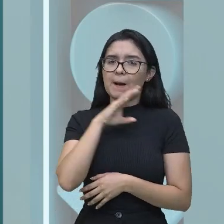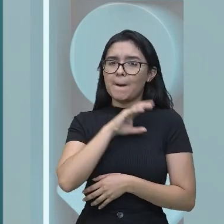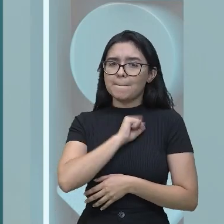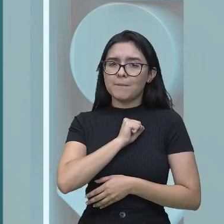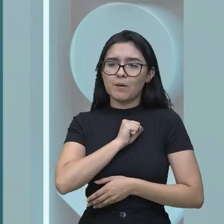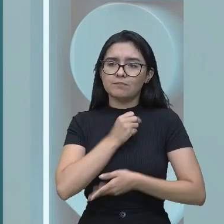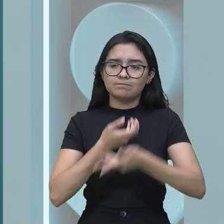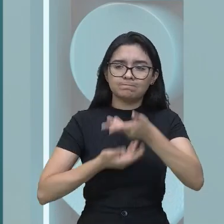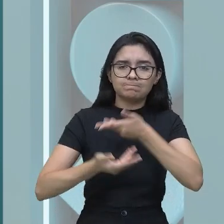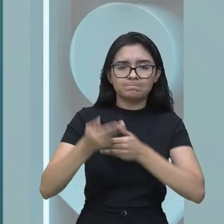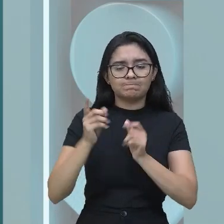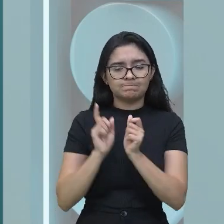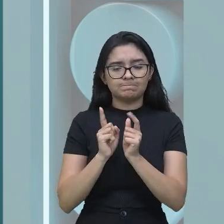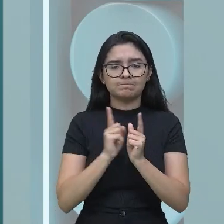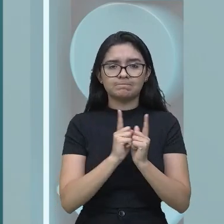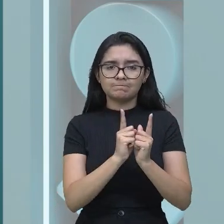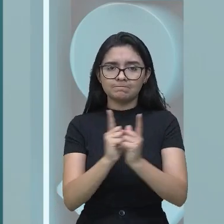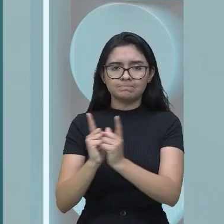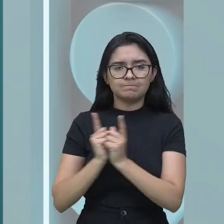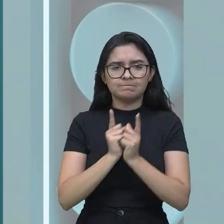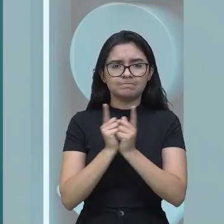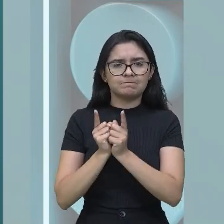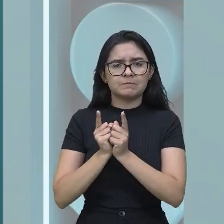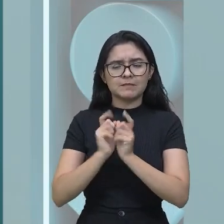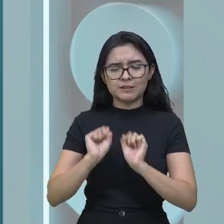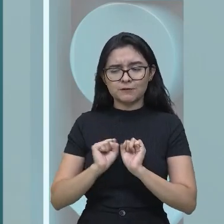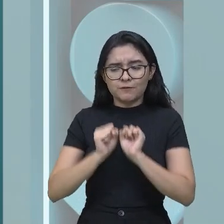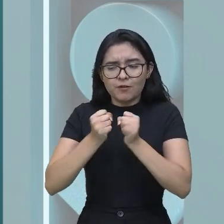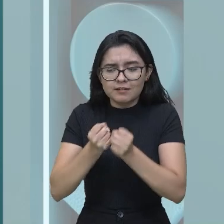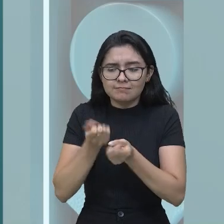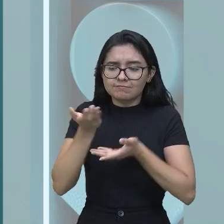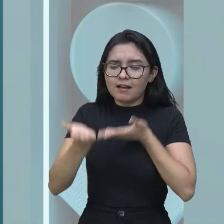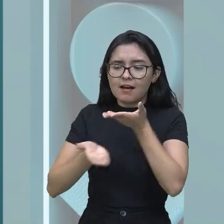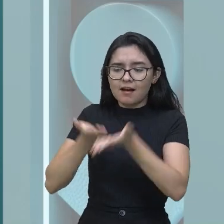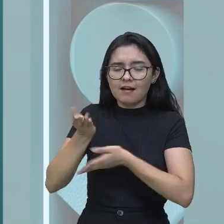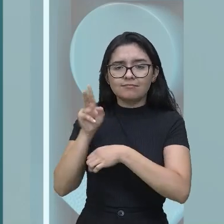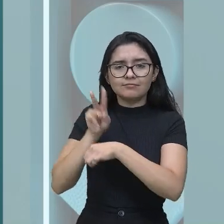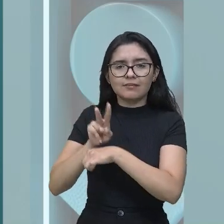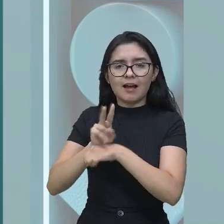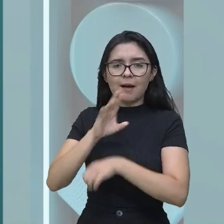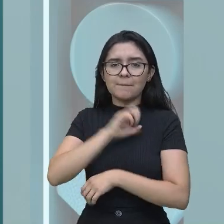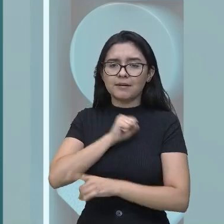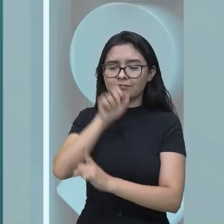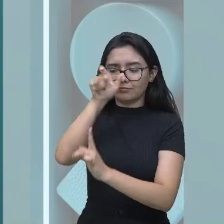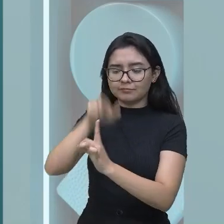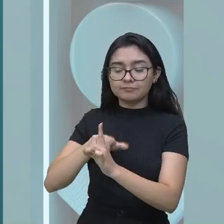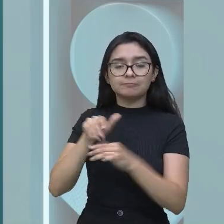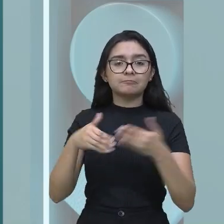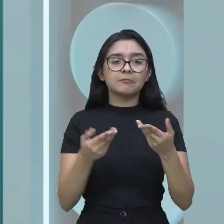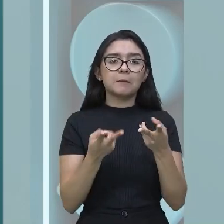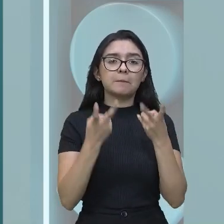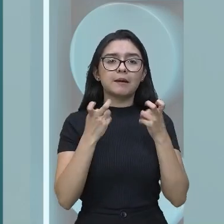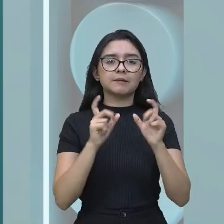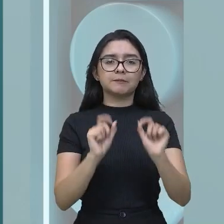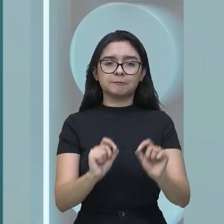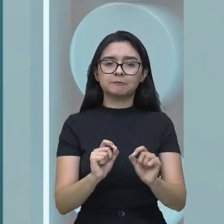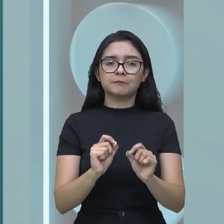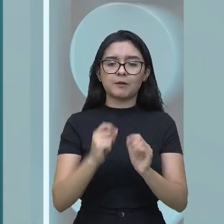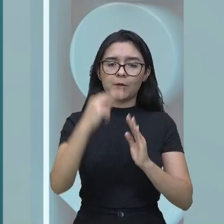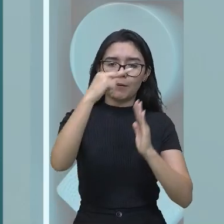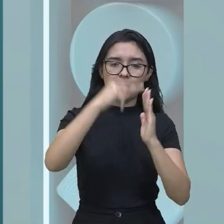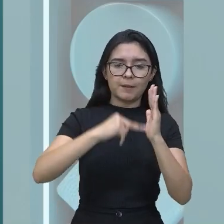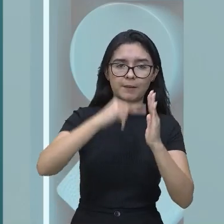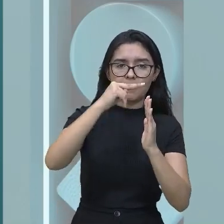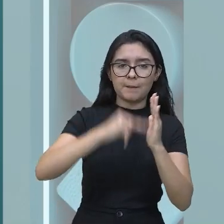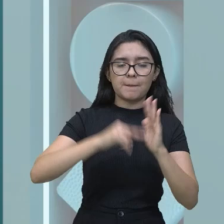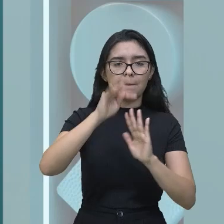melhor maneira possível se dedicando ao máximo a pessoa amada então a gente pode perceber isso durante a leitura do